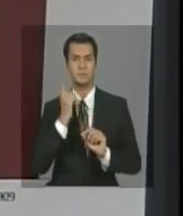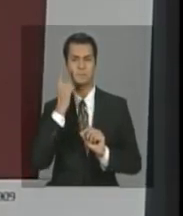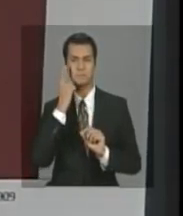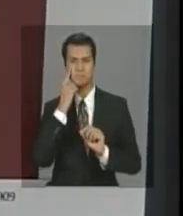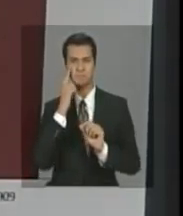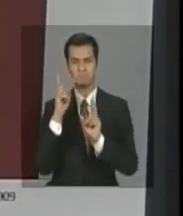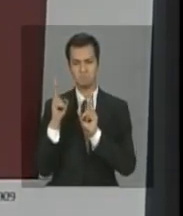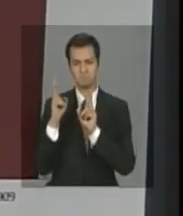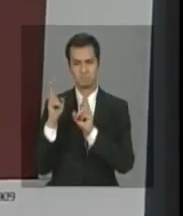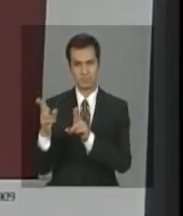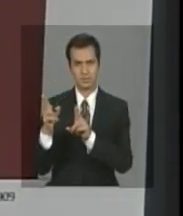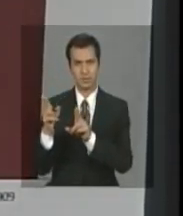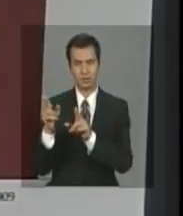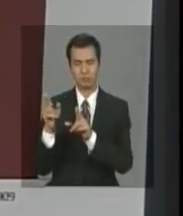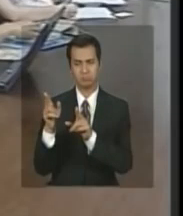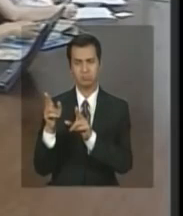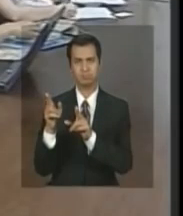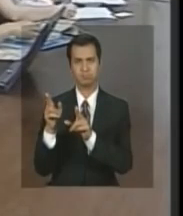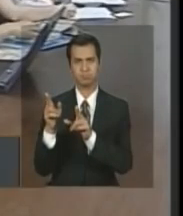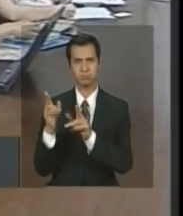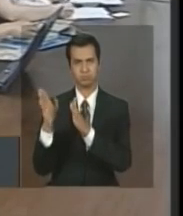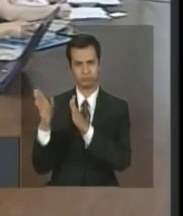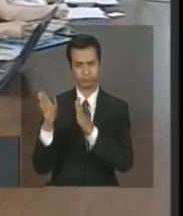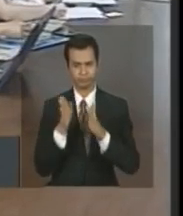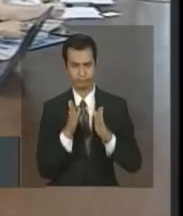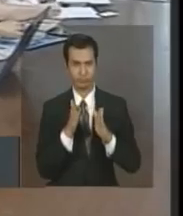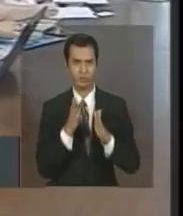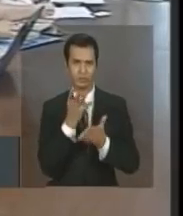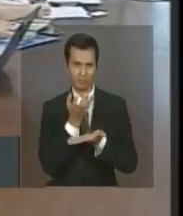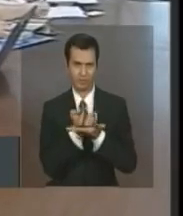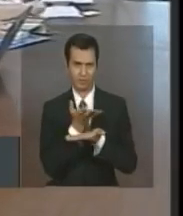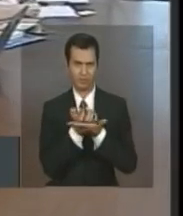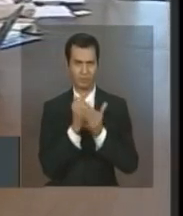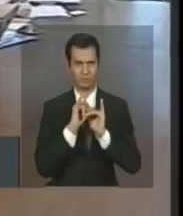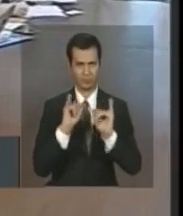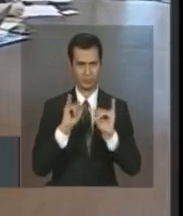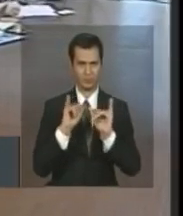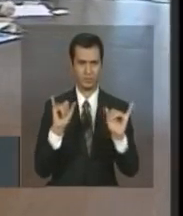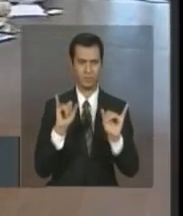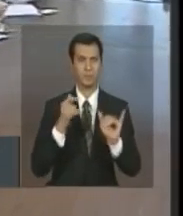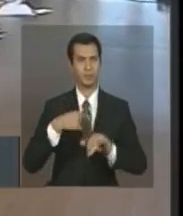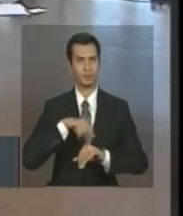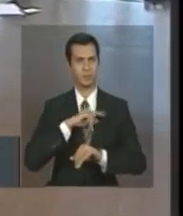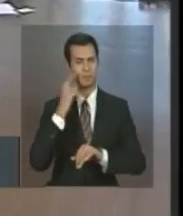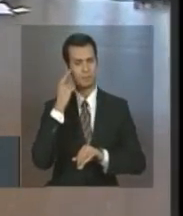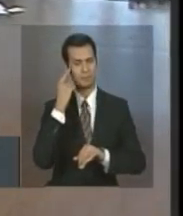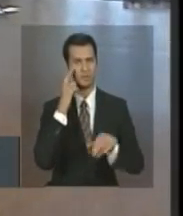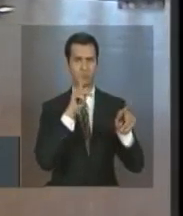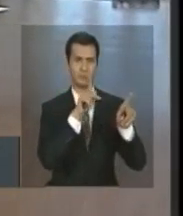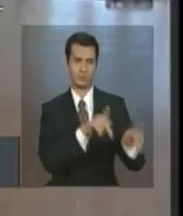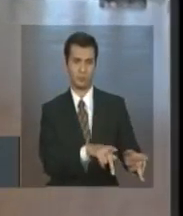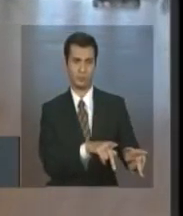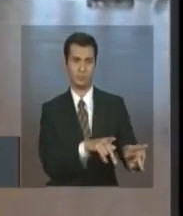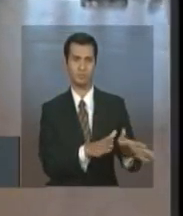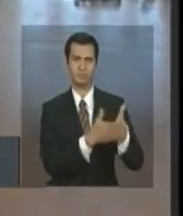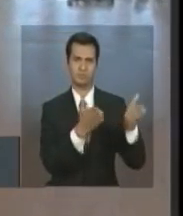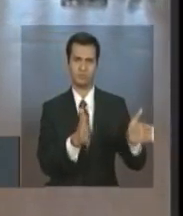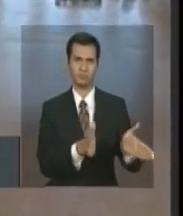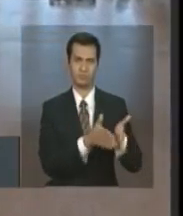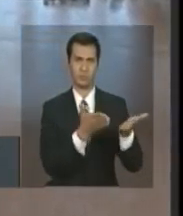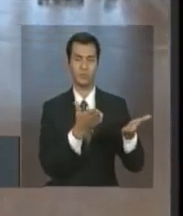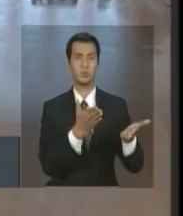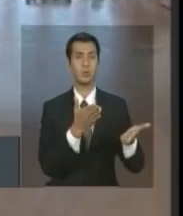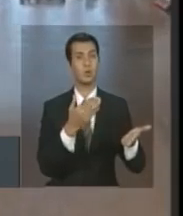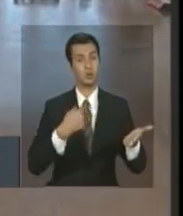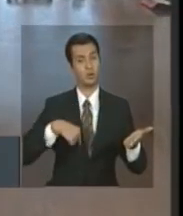nós consideramos no caso do Bolsa Família ou do Brasil Sem Miséria. A população extremamente pobre, segundo o recorte do Brasil Sem Miséria, é R$